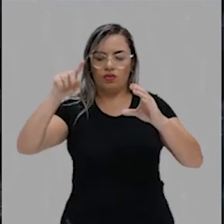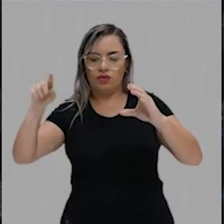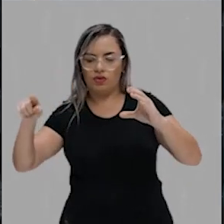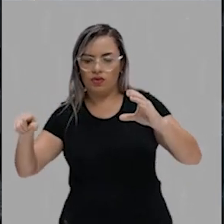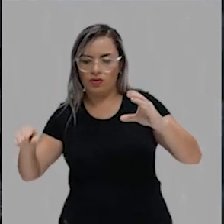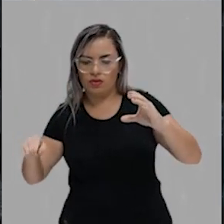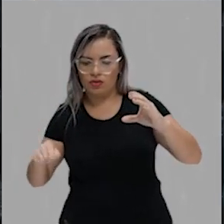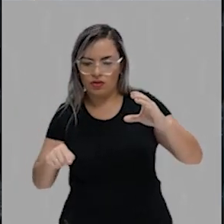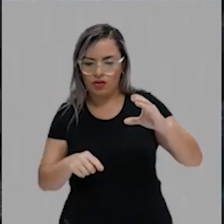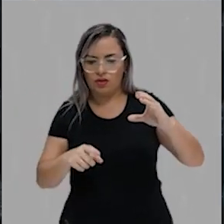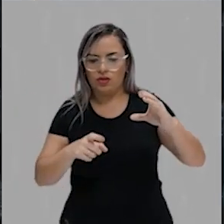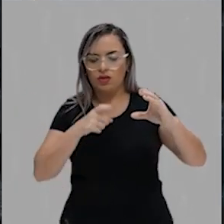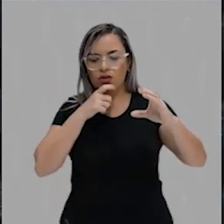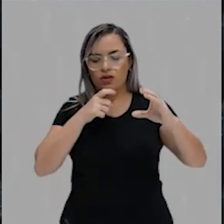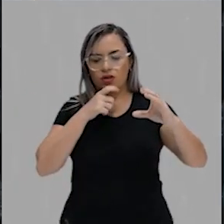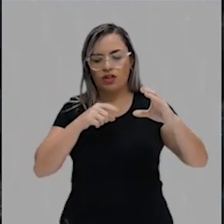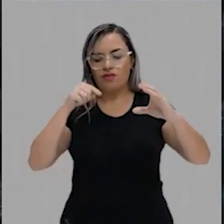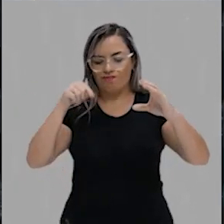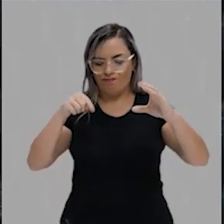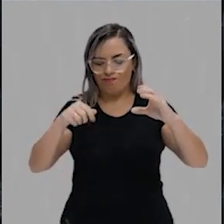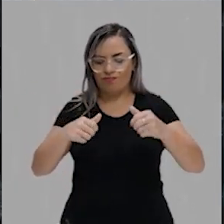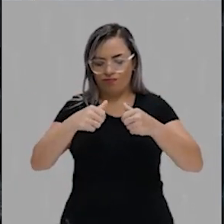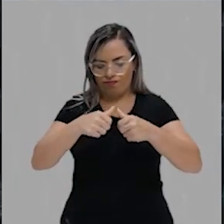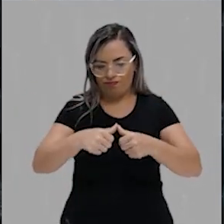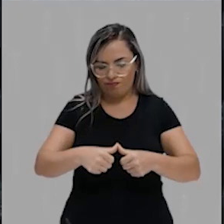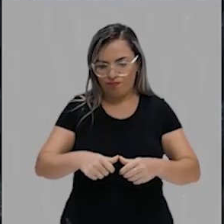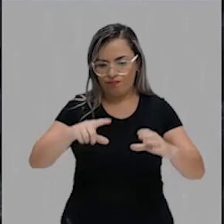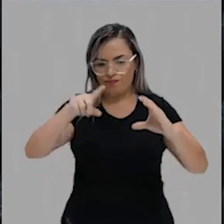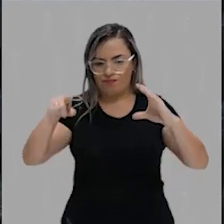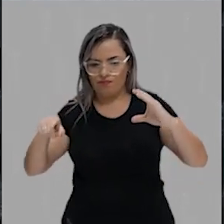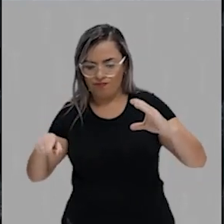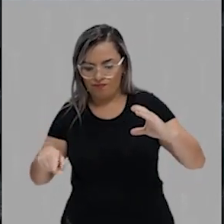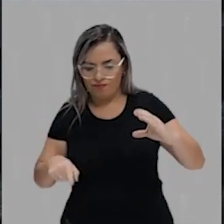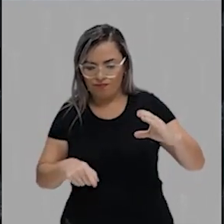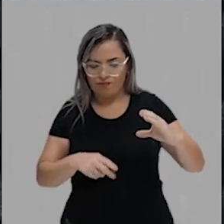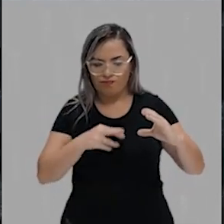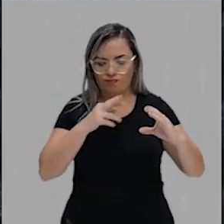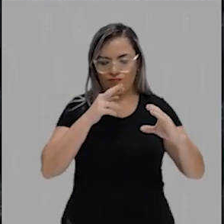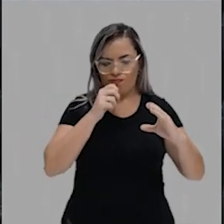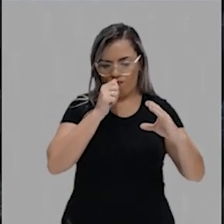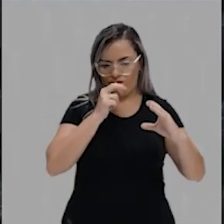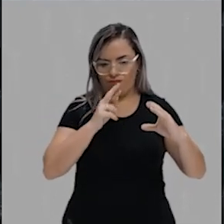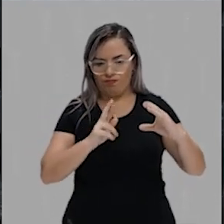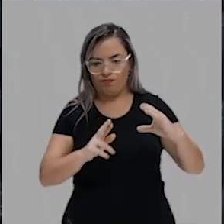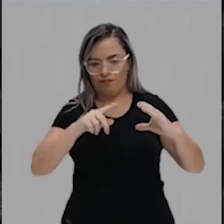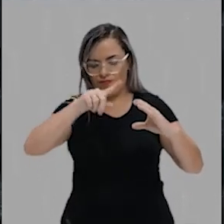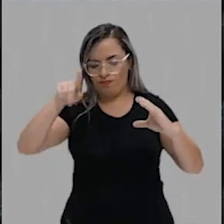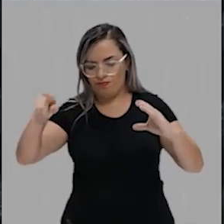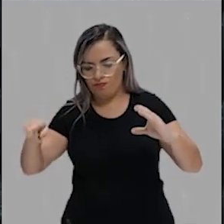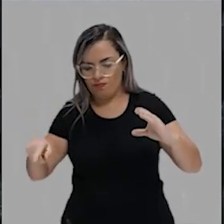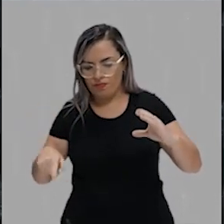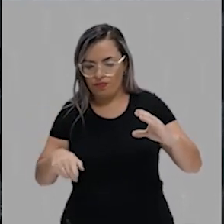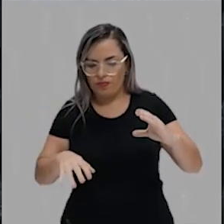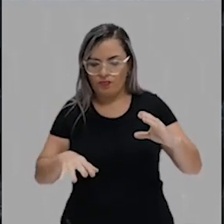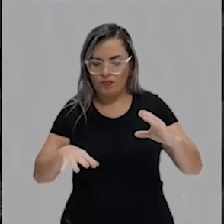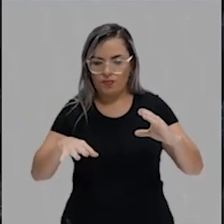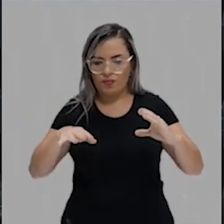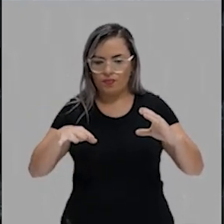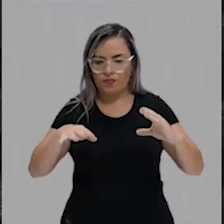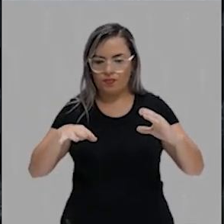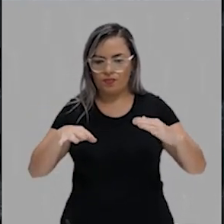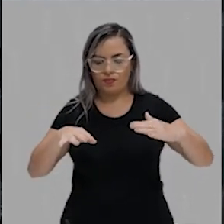de subir, porque ele já é pesado. Então, ele não vai subir. Então, como ele não sobe, ele vai